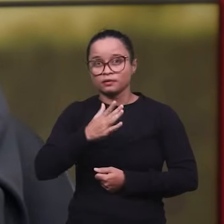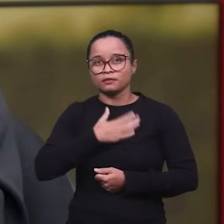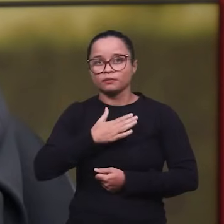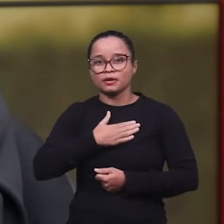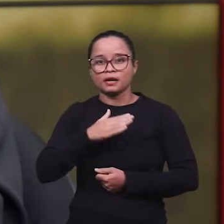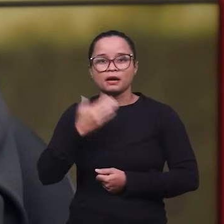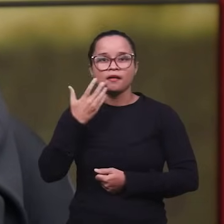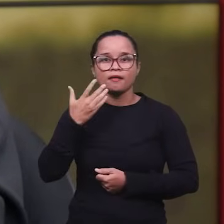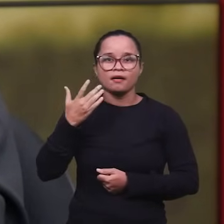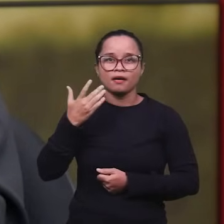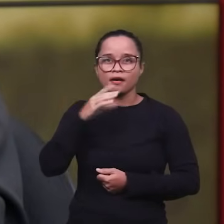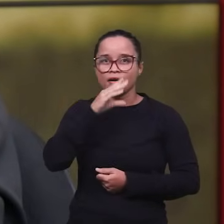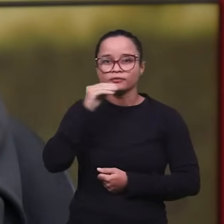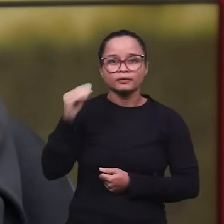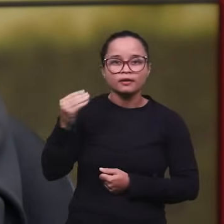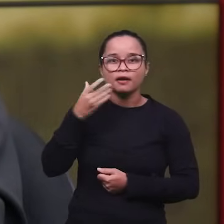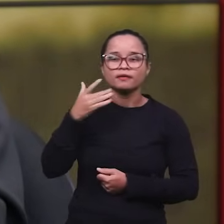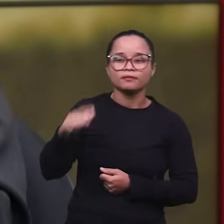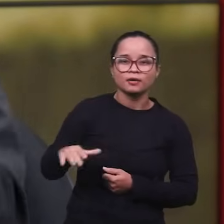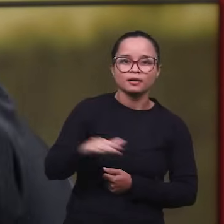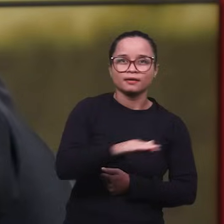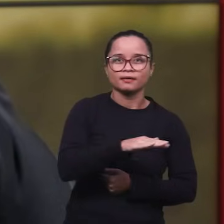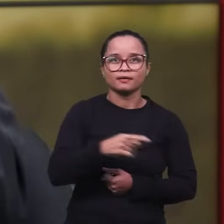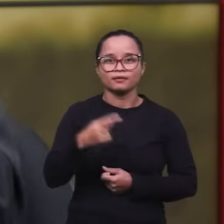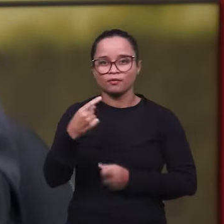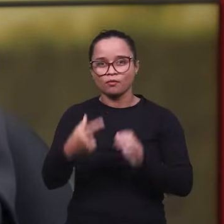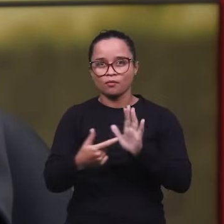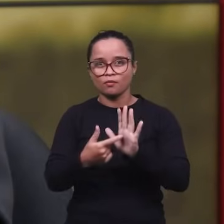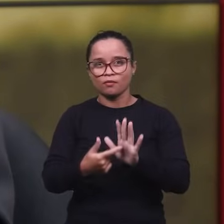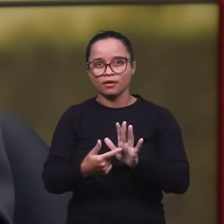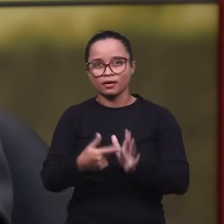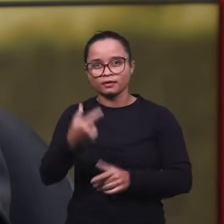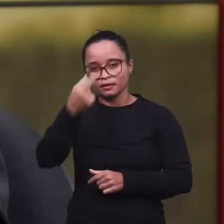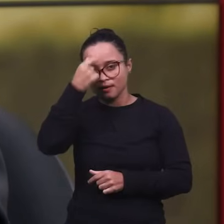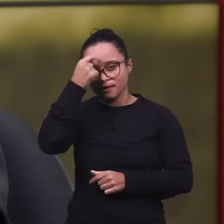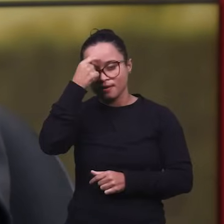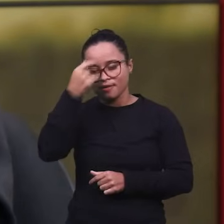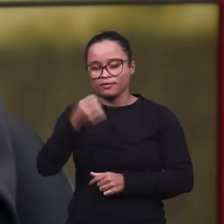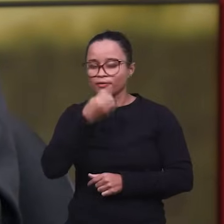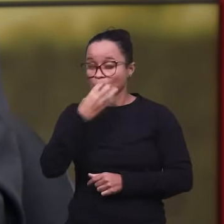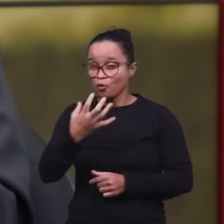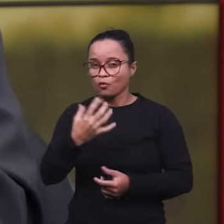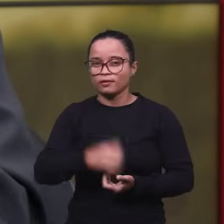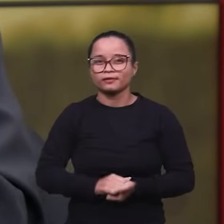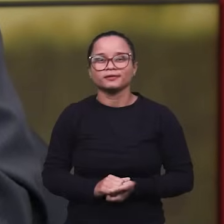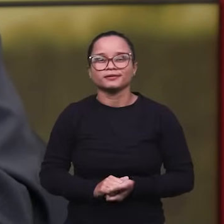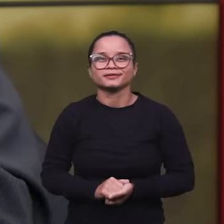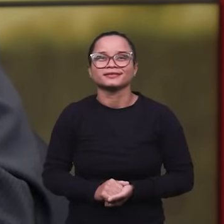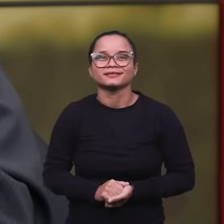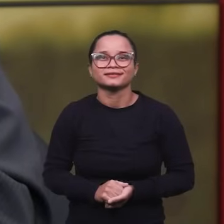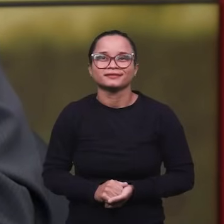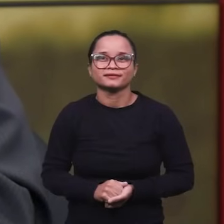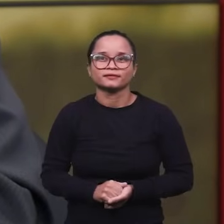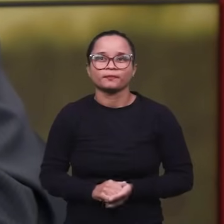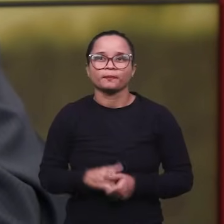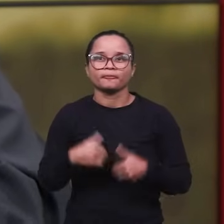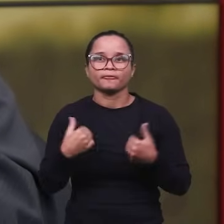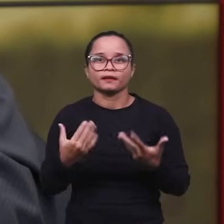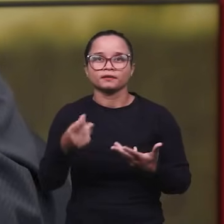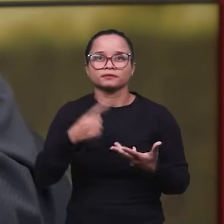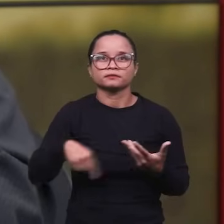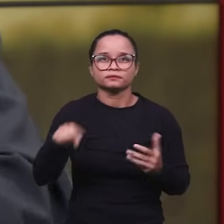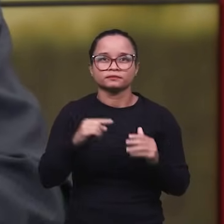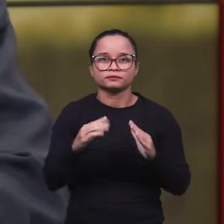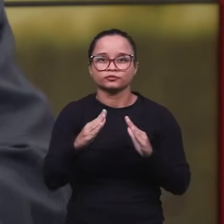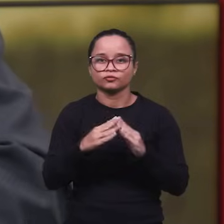experiência da minha adolescência, da minha infância, porque isso mostra que a cabeça ainda está funcionando, né? E nós éramos de